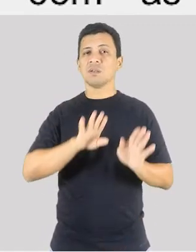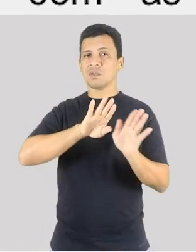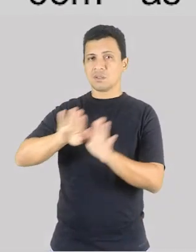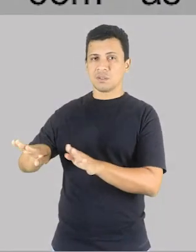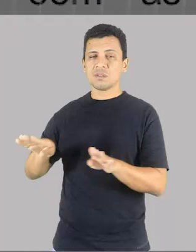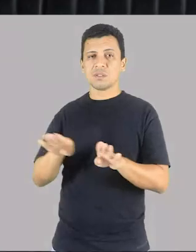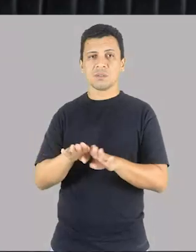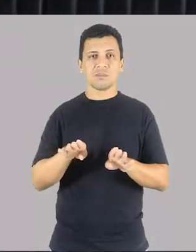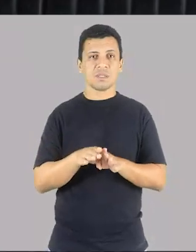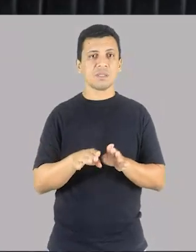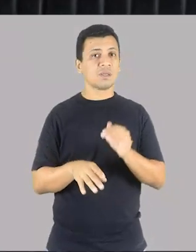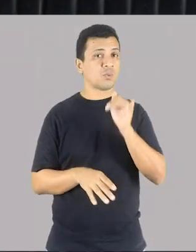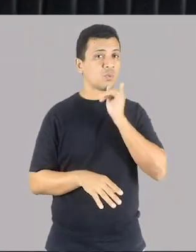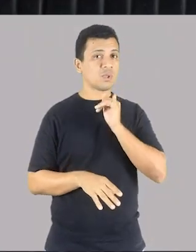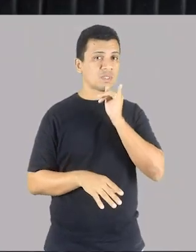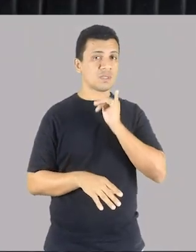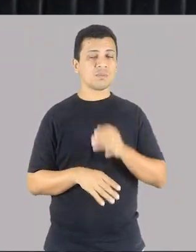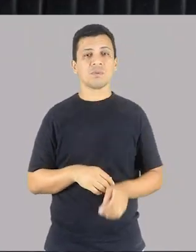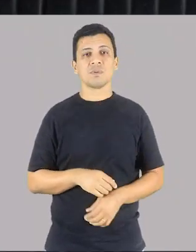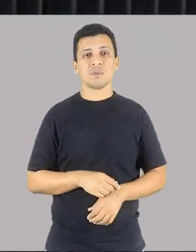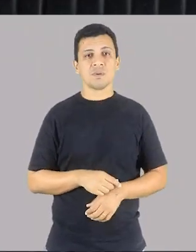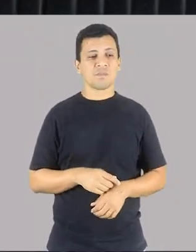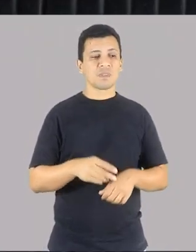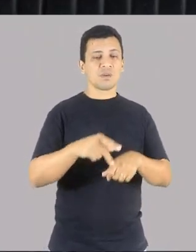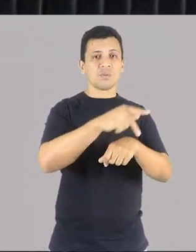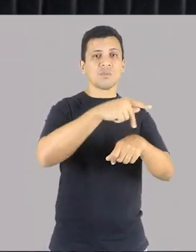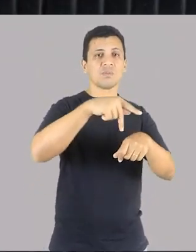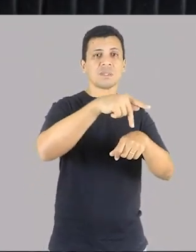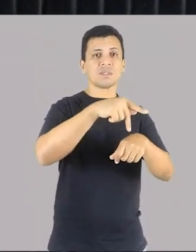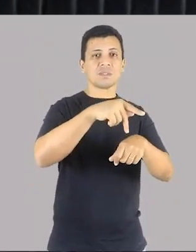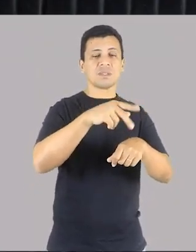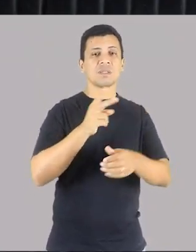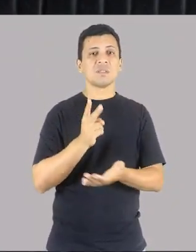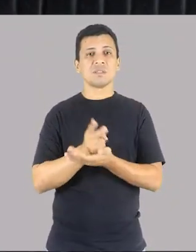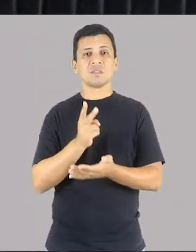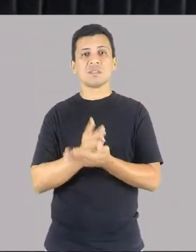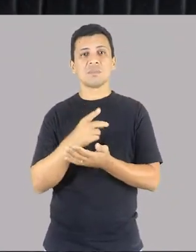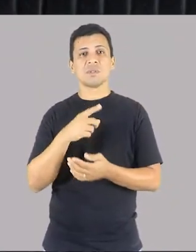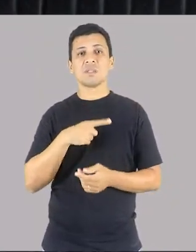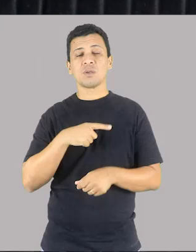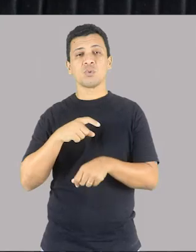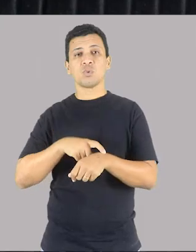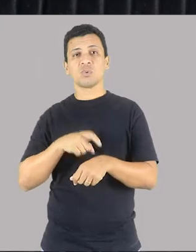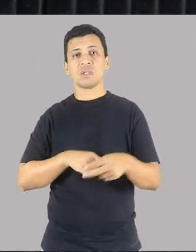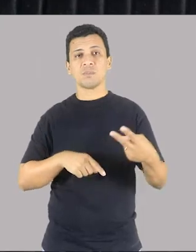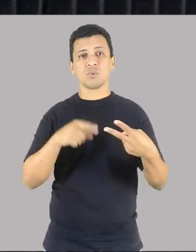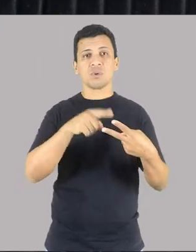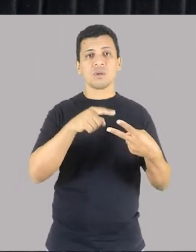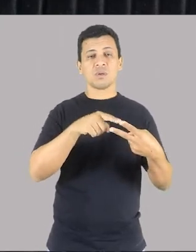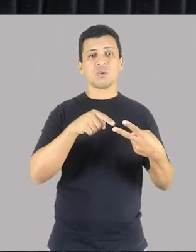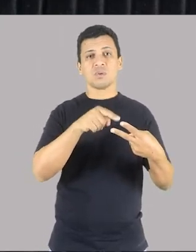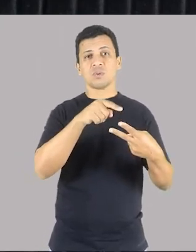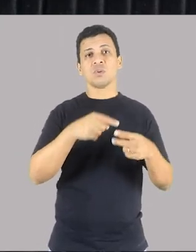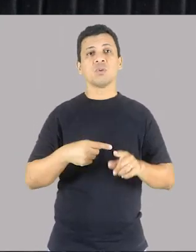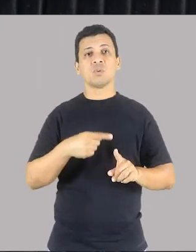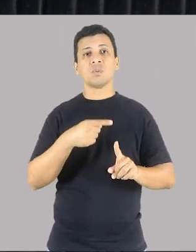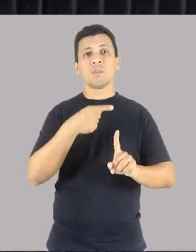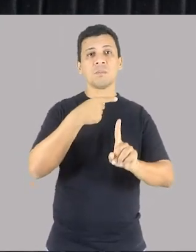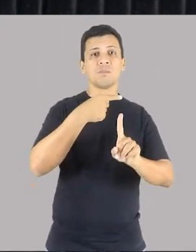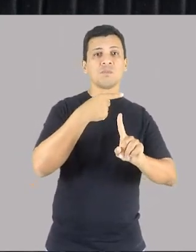da supremacia. Por exemplo, o Estado ele sempre vai ter duplicado os seus prazos, vai sempre ter ali um prazo